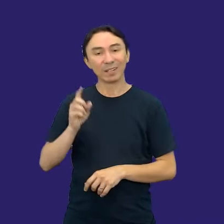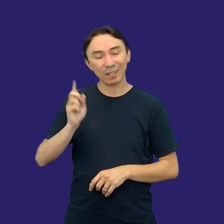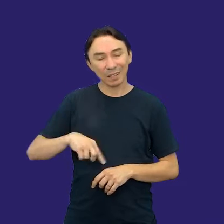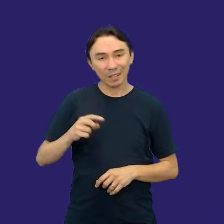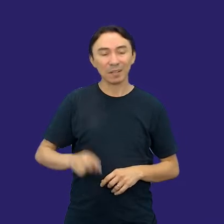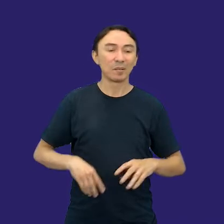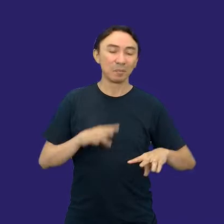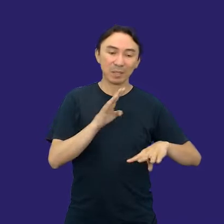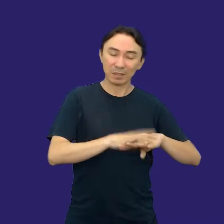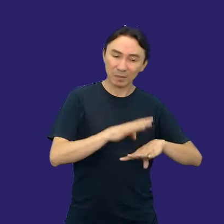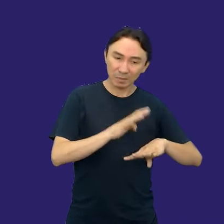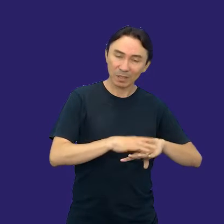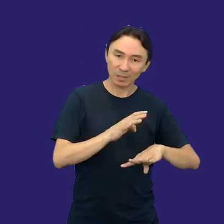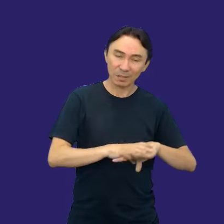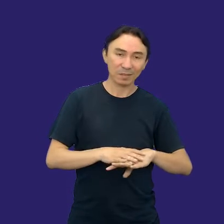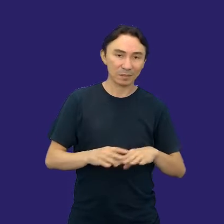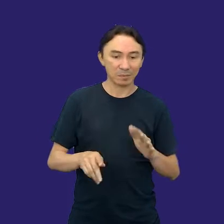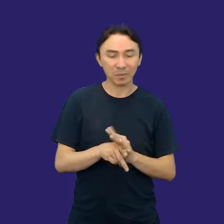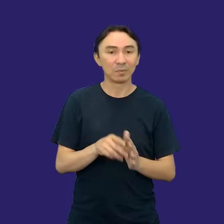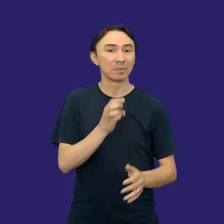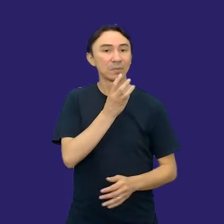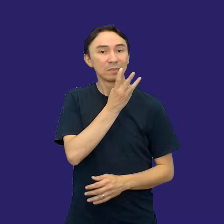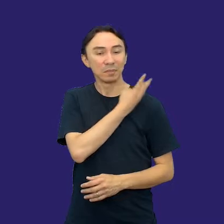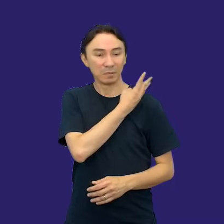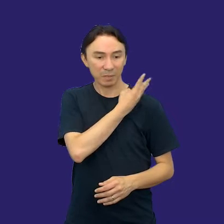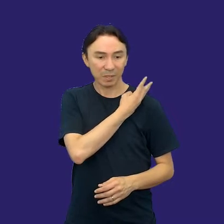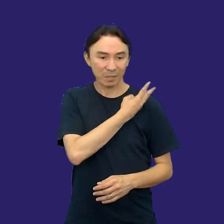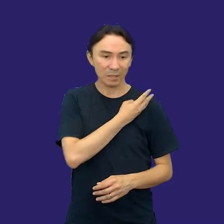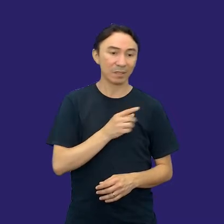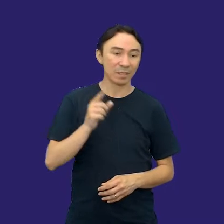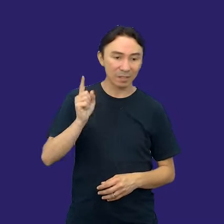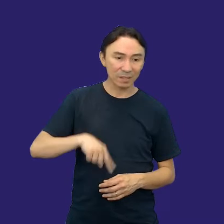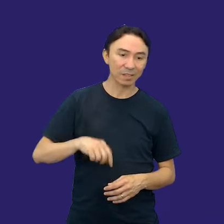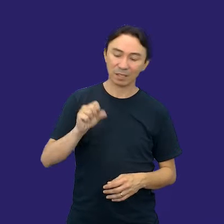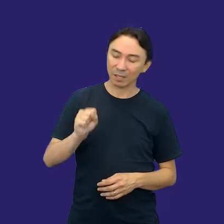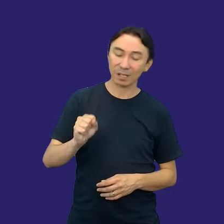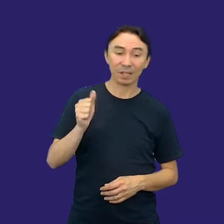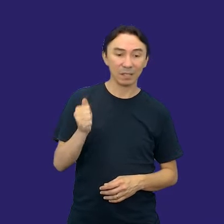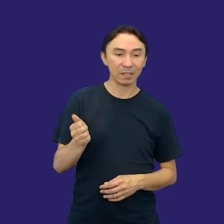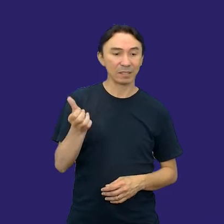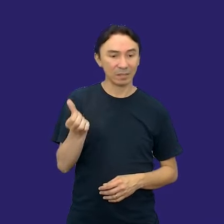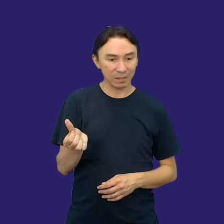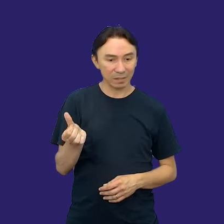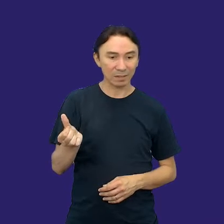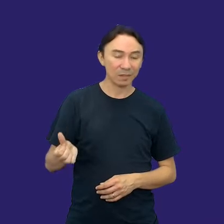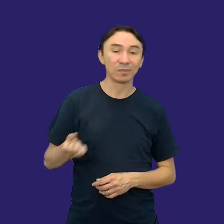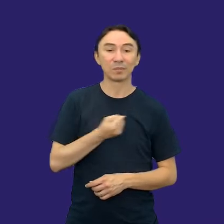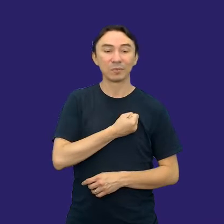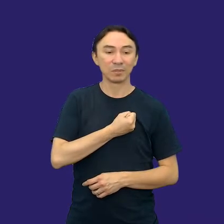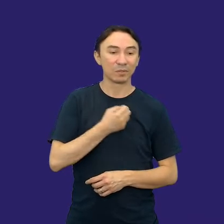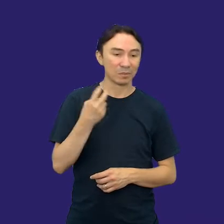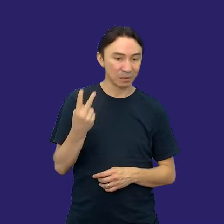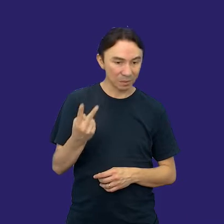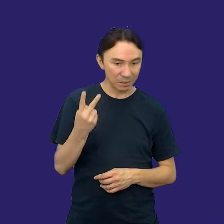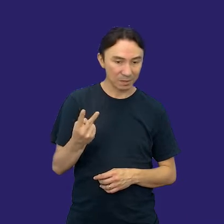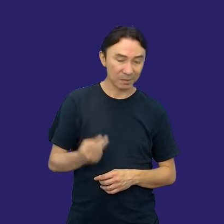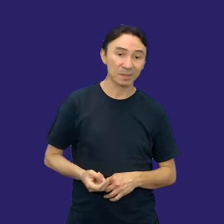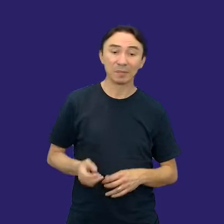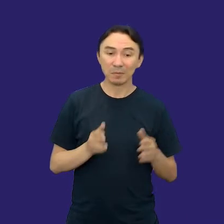da SA6, né? Volume 2, da etapa, parte um, hoje, 17 de novembro